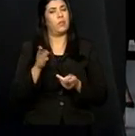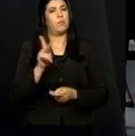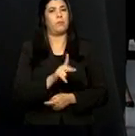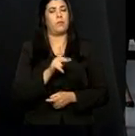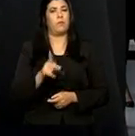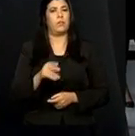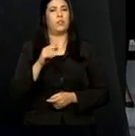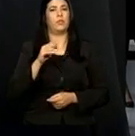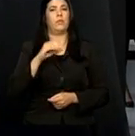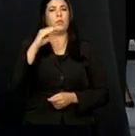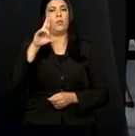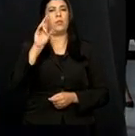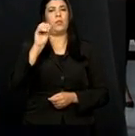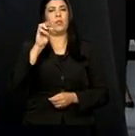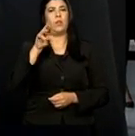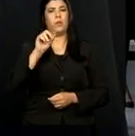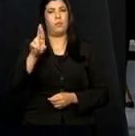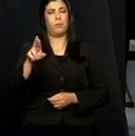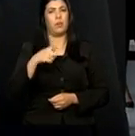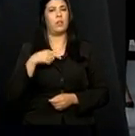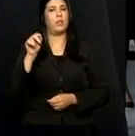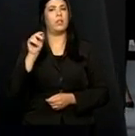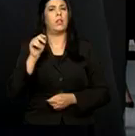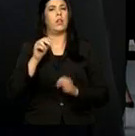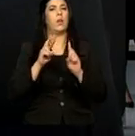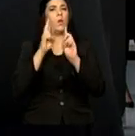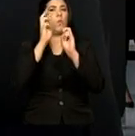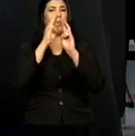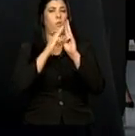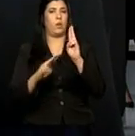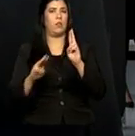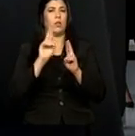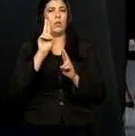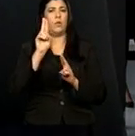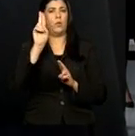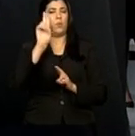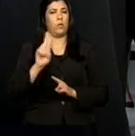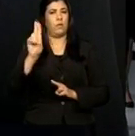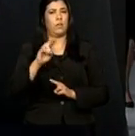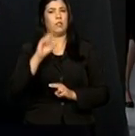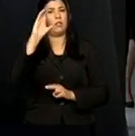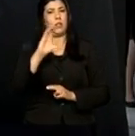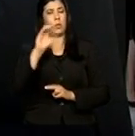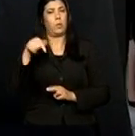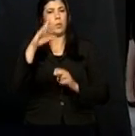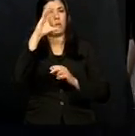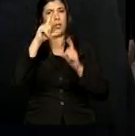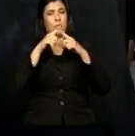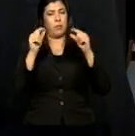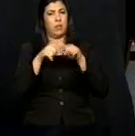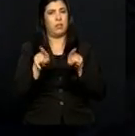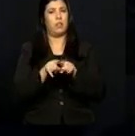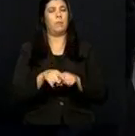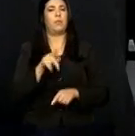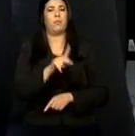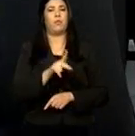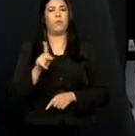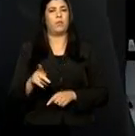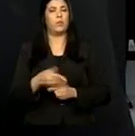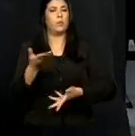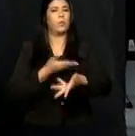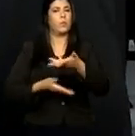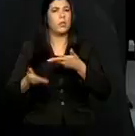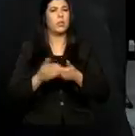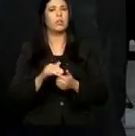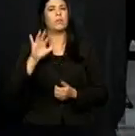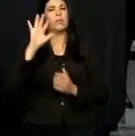Creomar Lima de Carvalho de Souza, da Universidade Católica de Brasília. Ele é professor de Relações Internacionais, enquanto a presidenta Dilma e